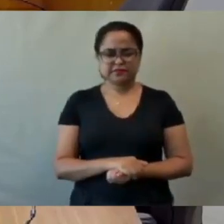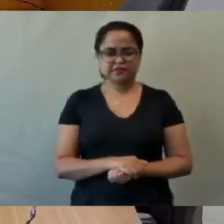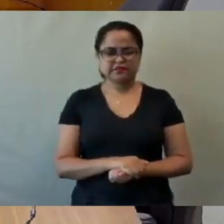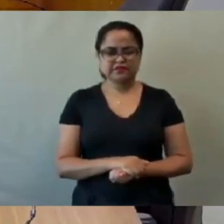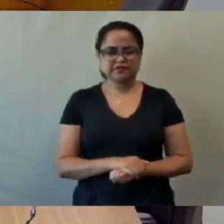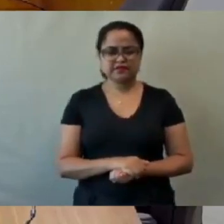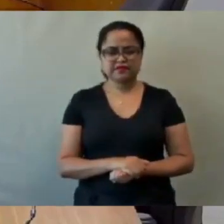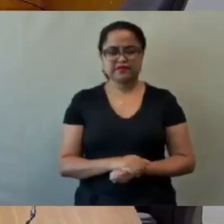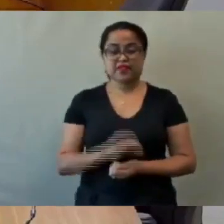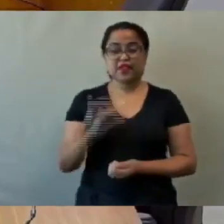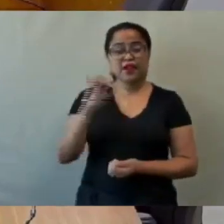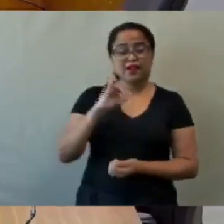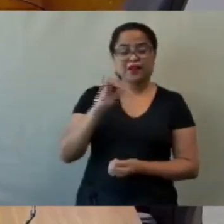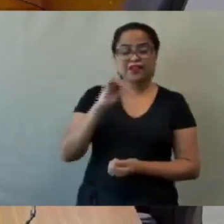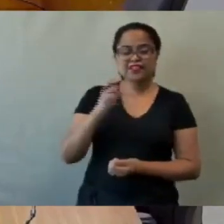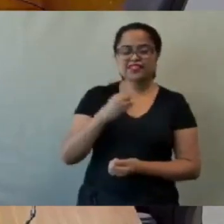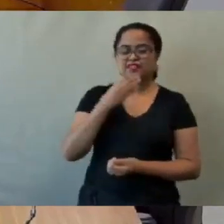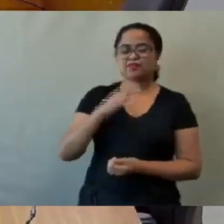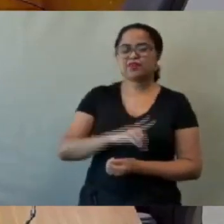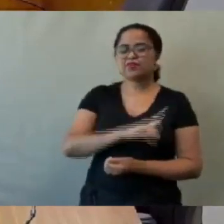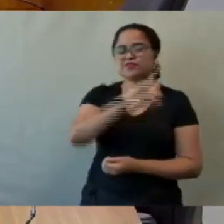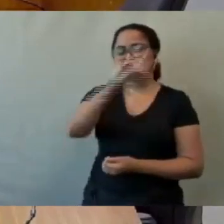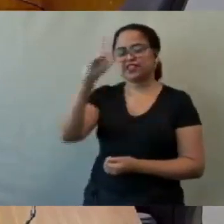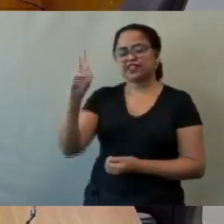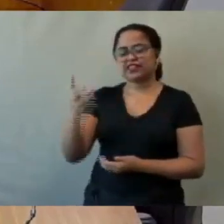Oi, gente. Bom dia para todo mundo.